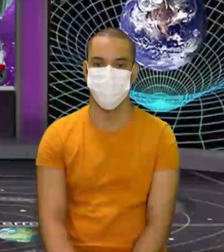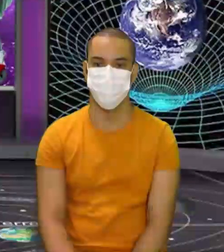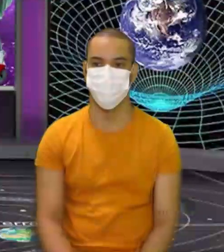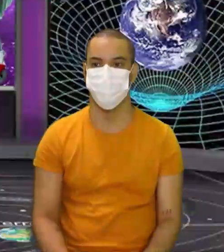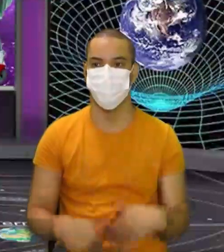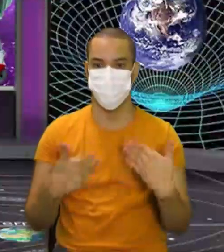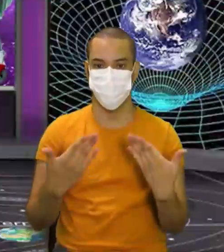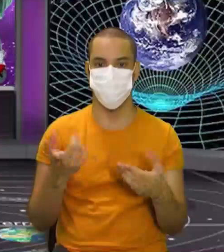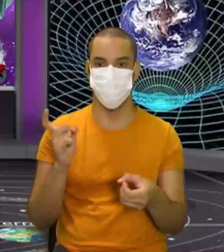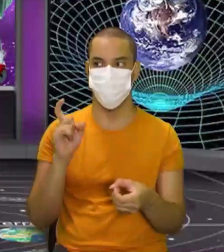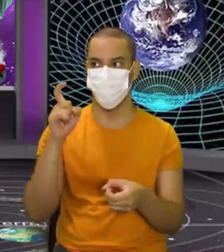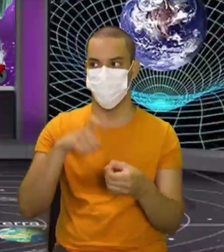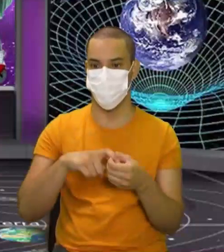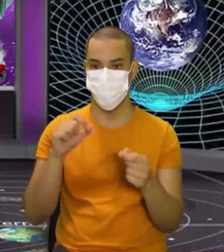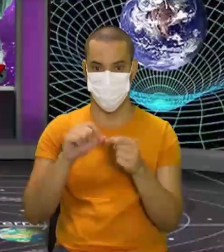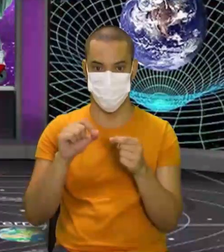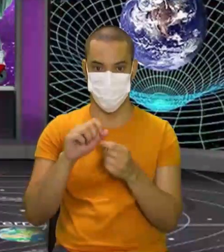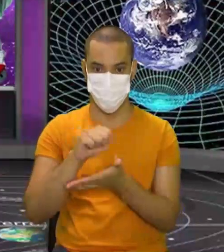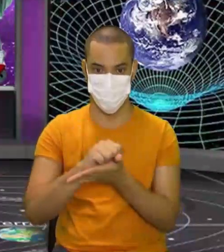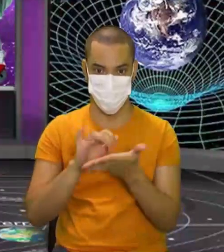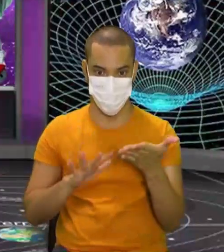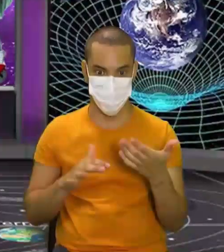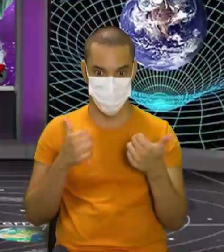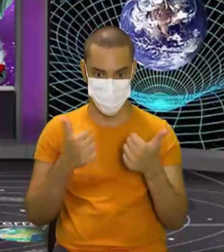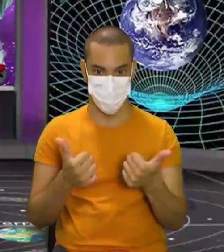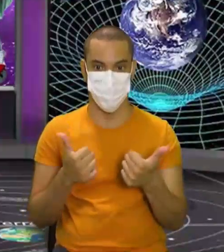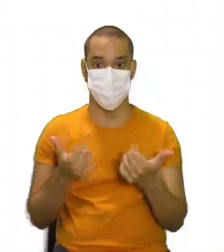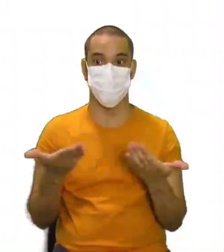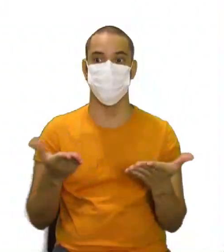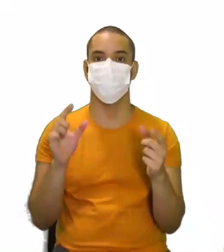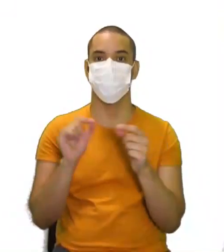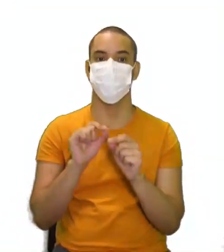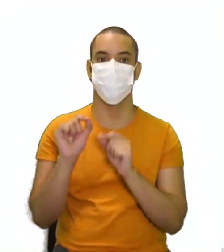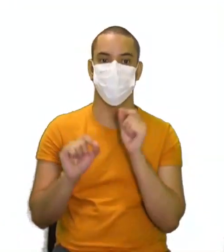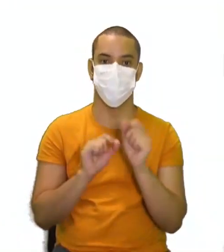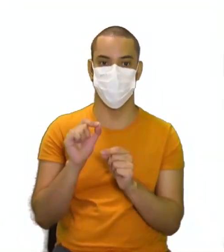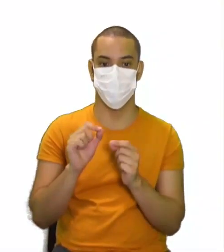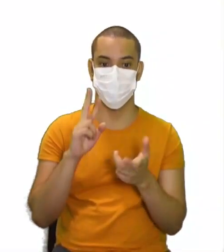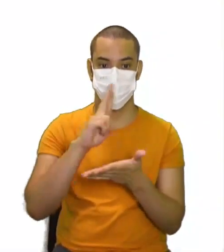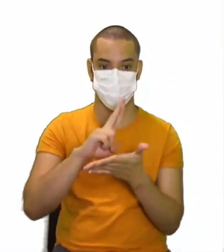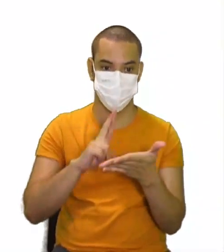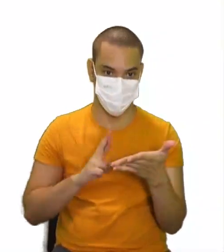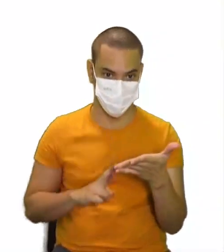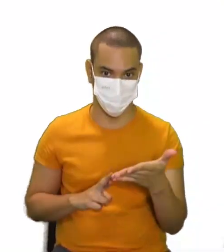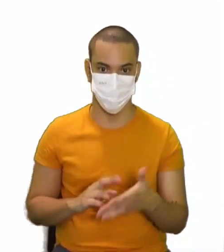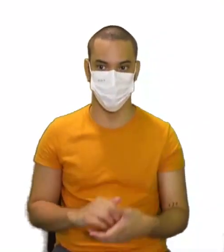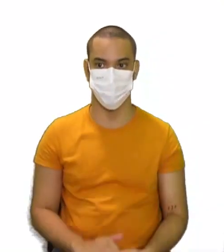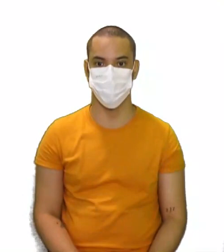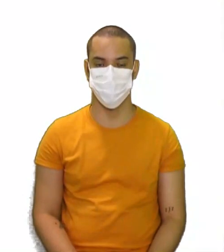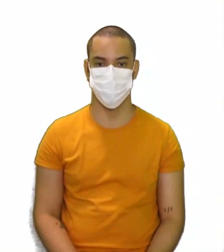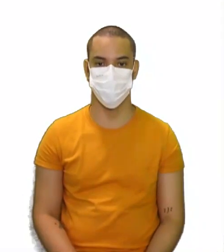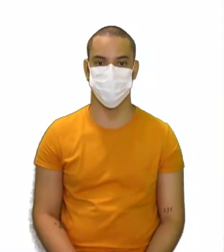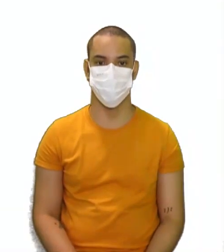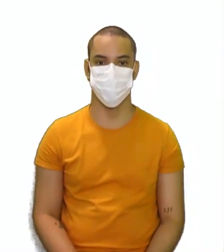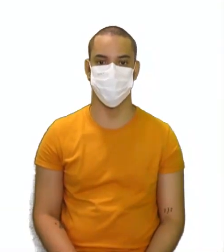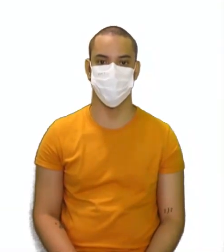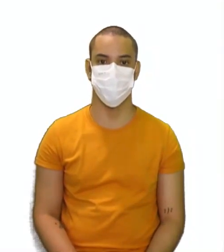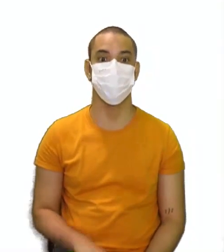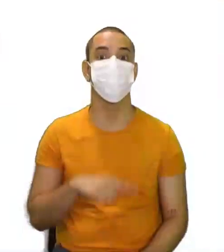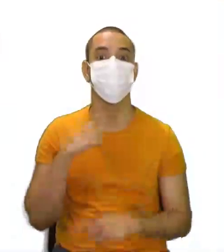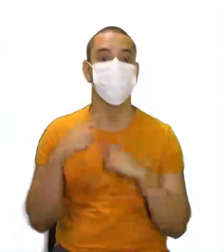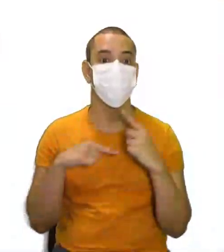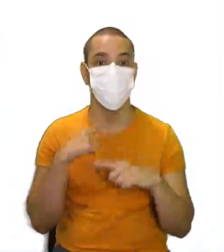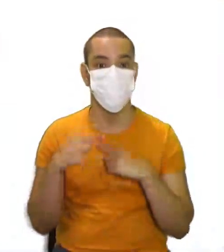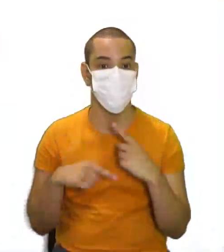Então, pessoal, fizeram as atividades, beleza? Então, vamos lá para a nossa correção. Opa! Agora, tirando as